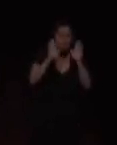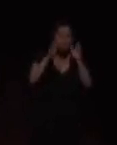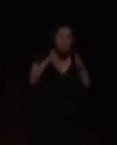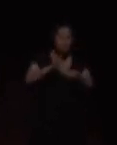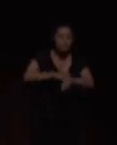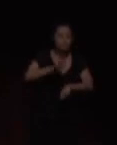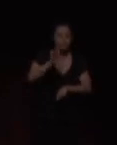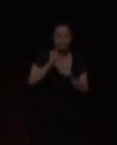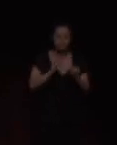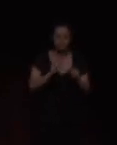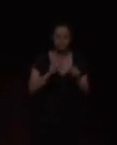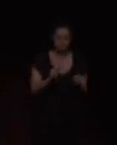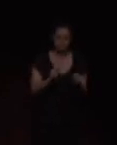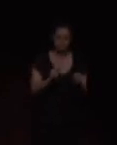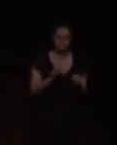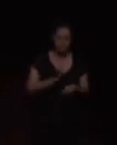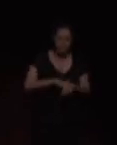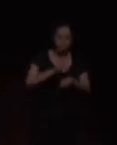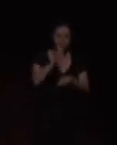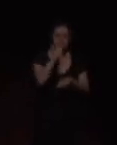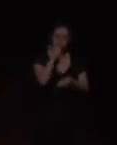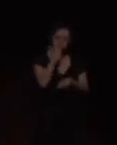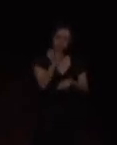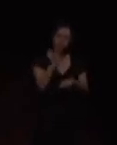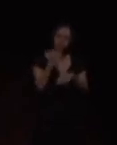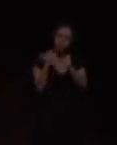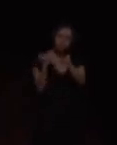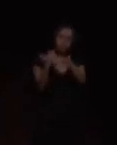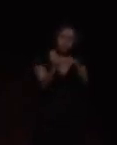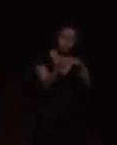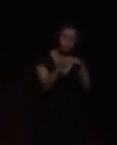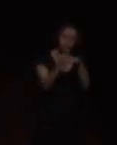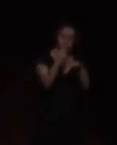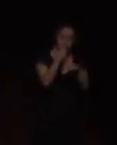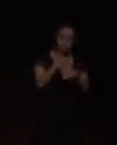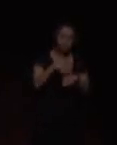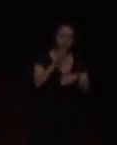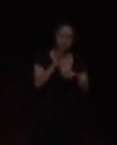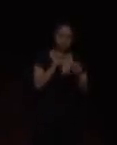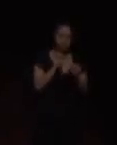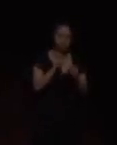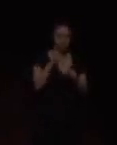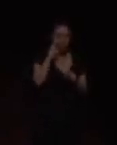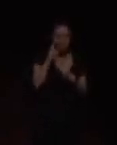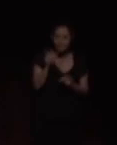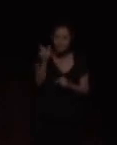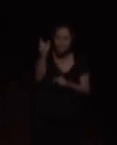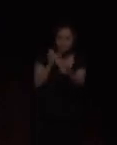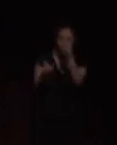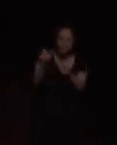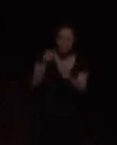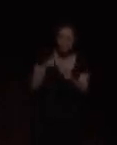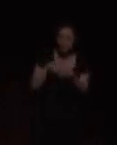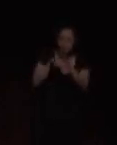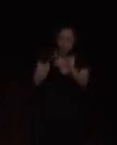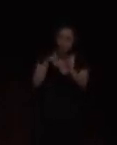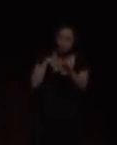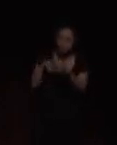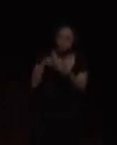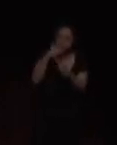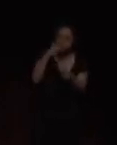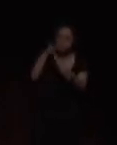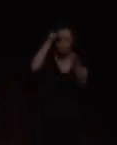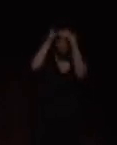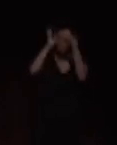mais uníssona, para que nós não tivéssemos, para a gente não ficar olhando como é que canta cada palavra, mas saber que faltam